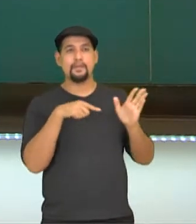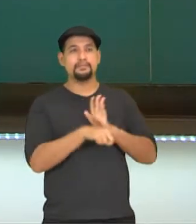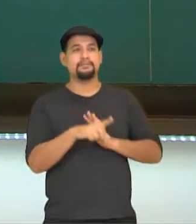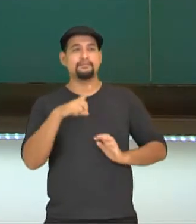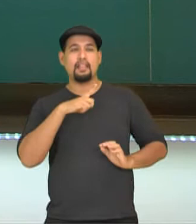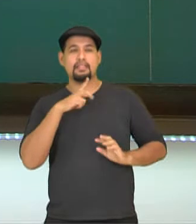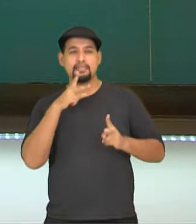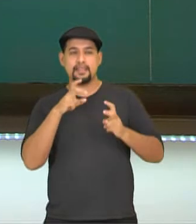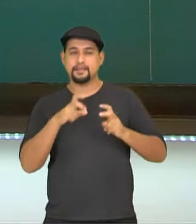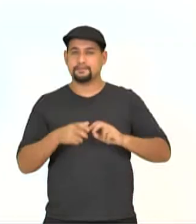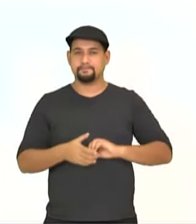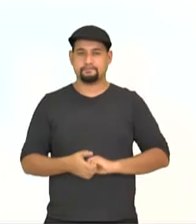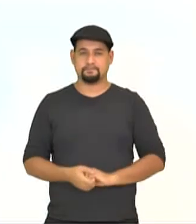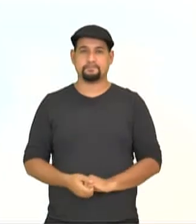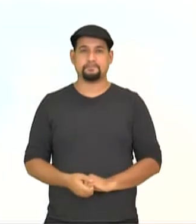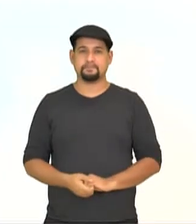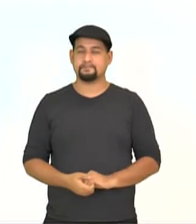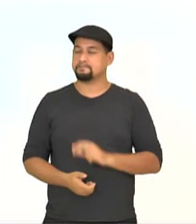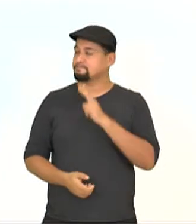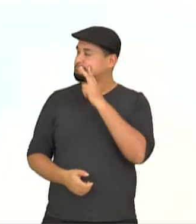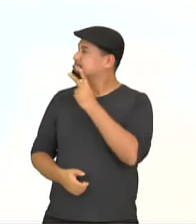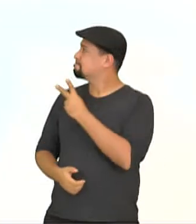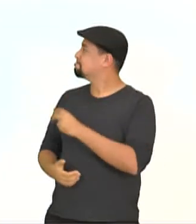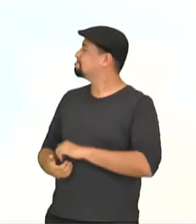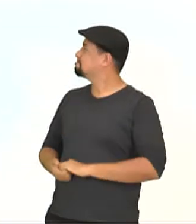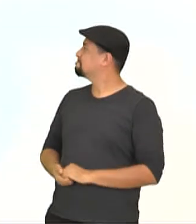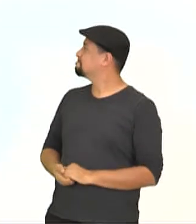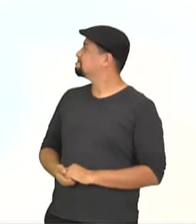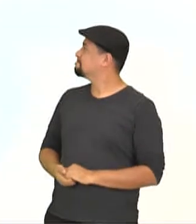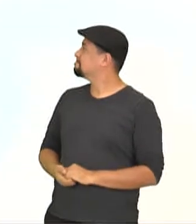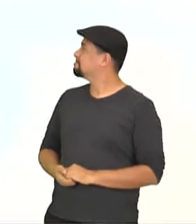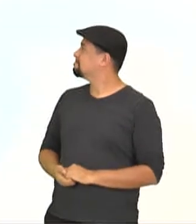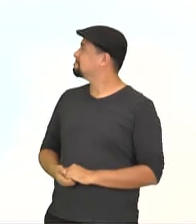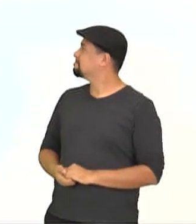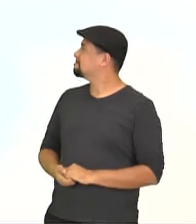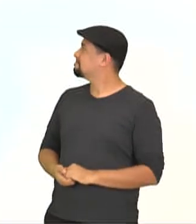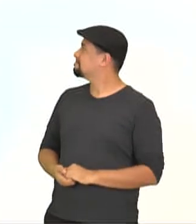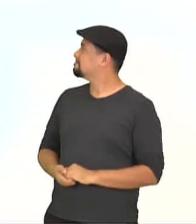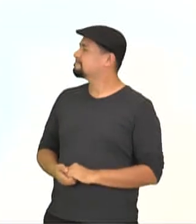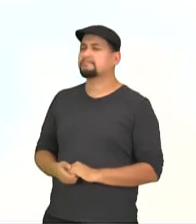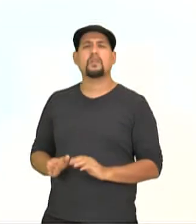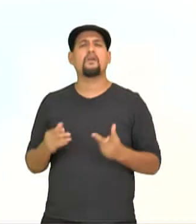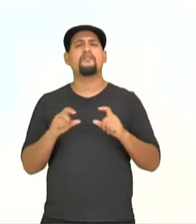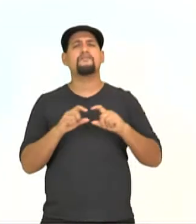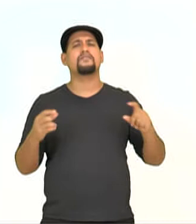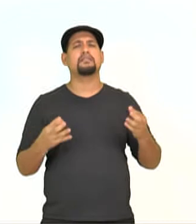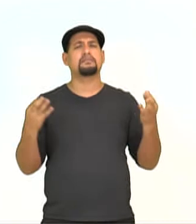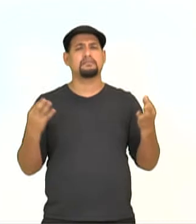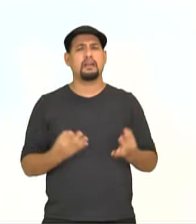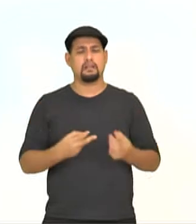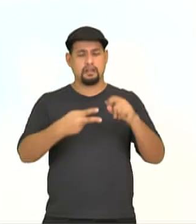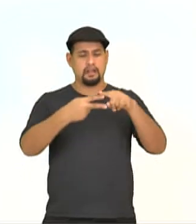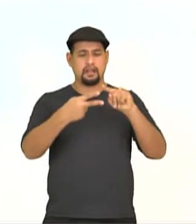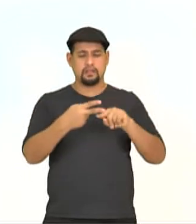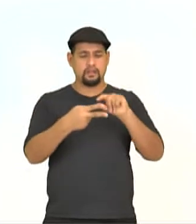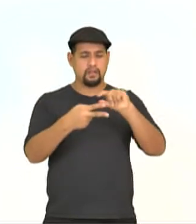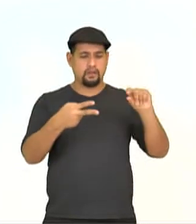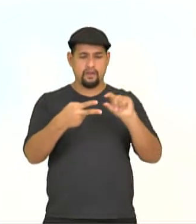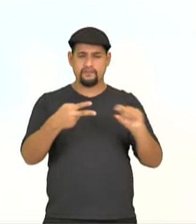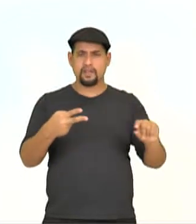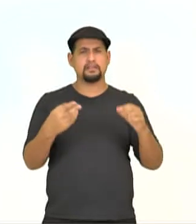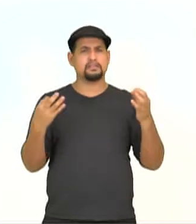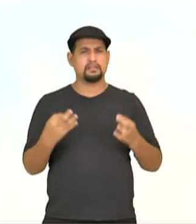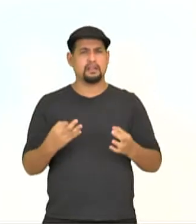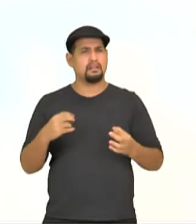temos acá. Qual de las frases está correta? Ou será que as duas estão corretas? Será que tem